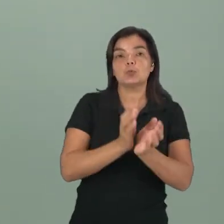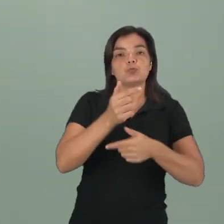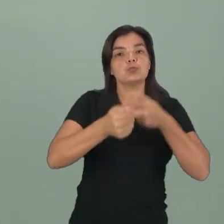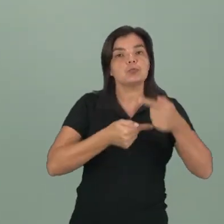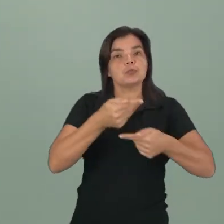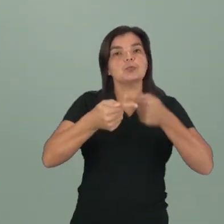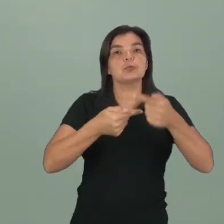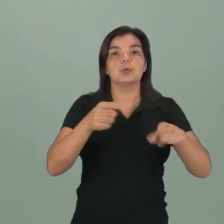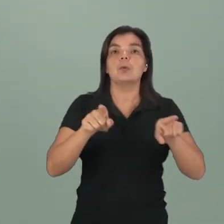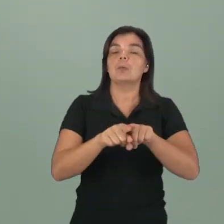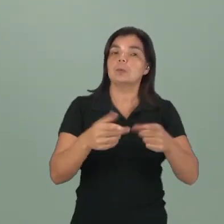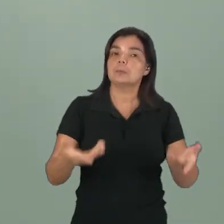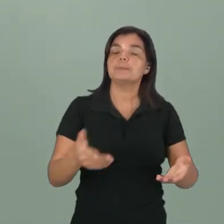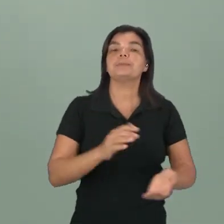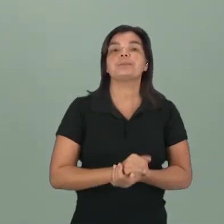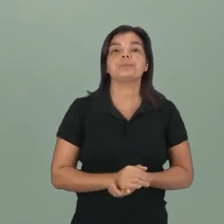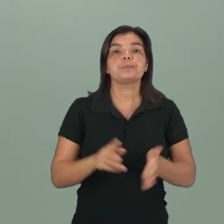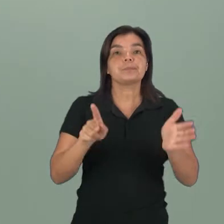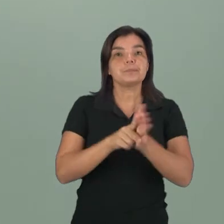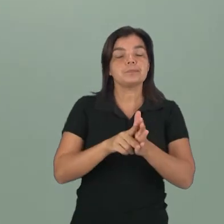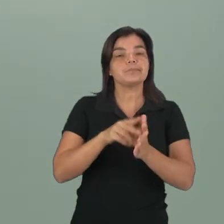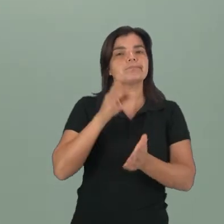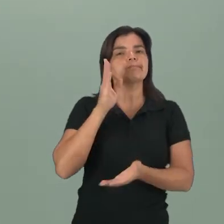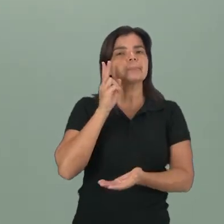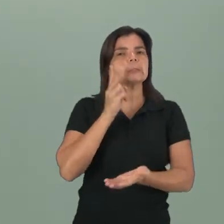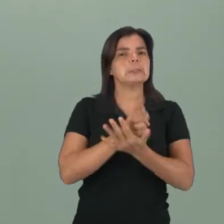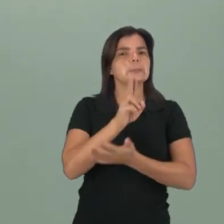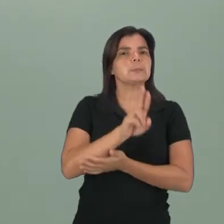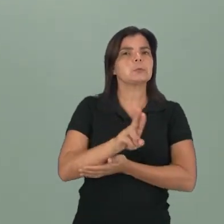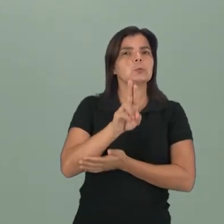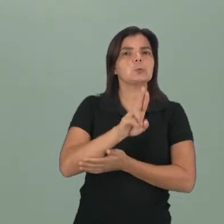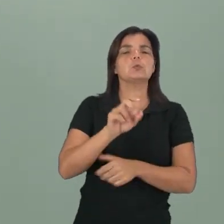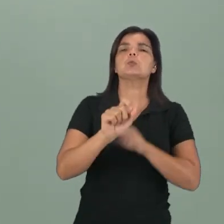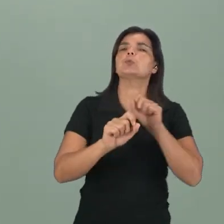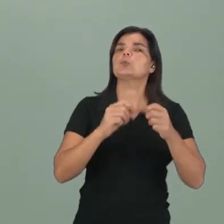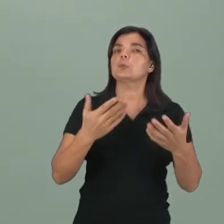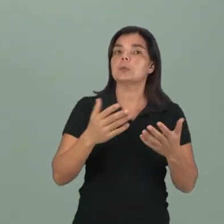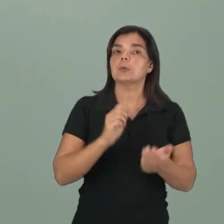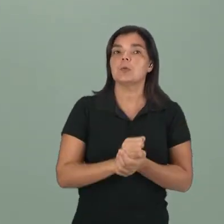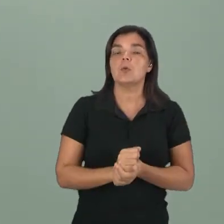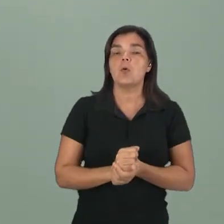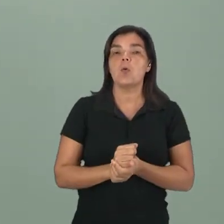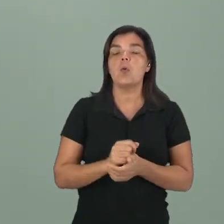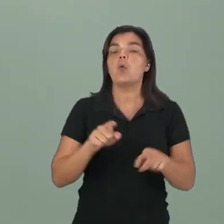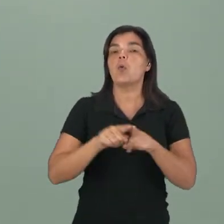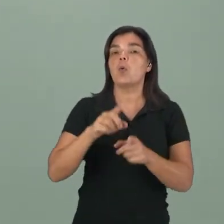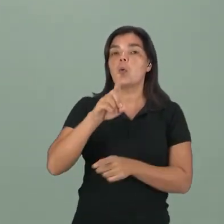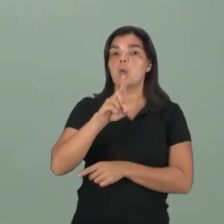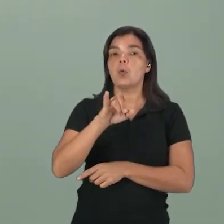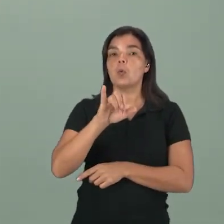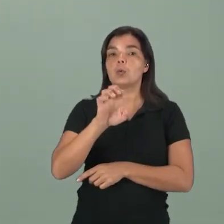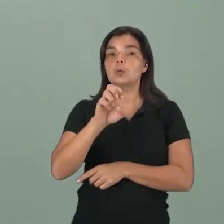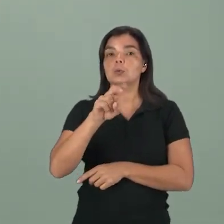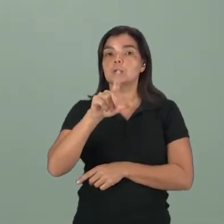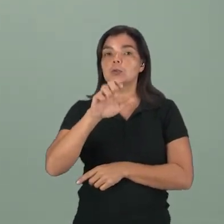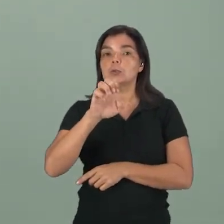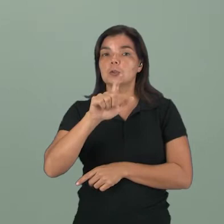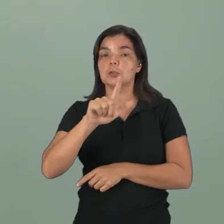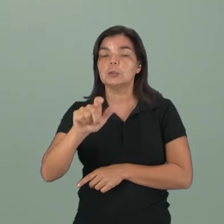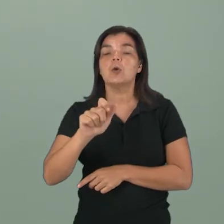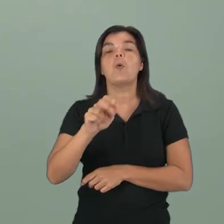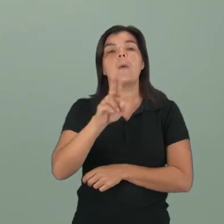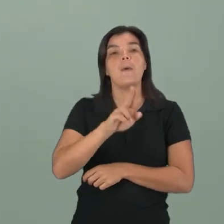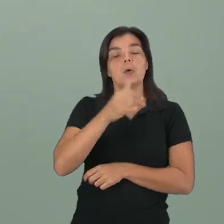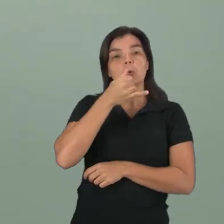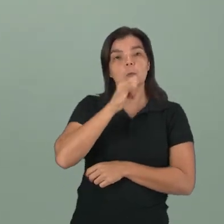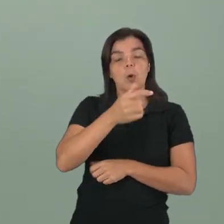gerador. Nesse caso específico, geralmente utilizam o diesel como fonte de energia para fazer com que esses